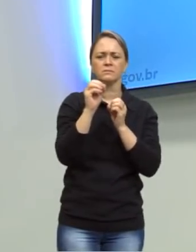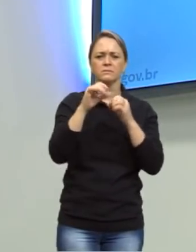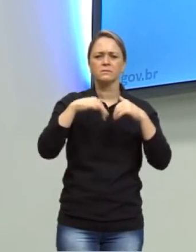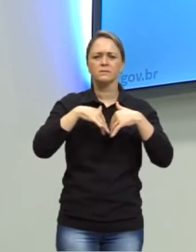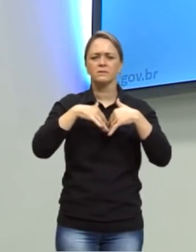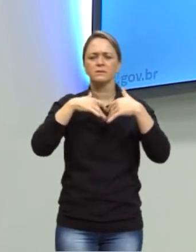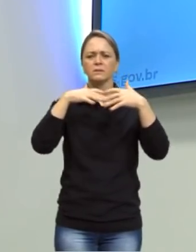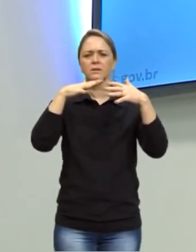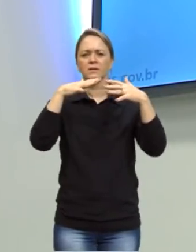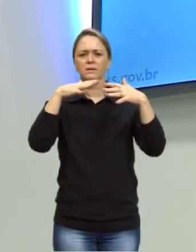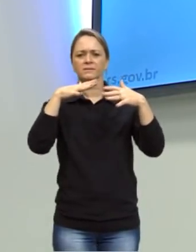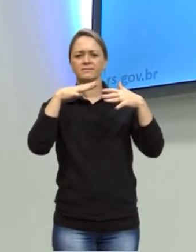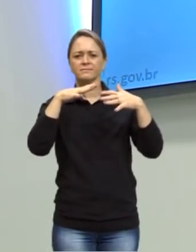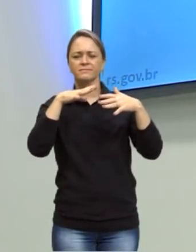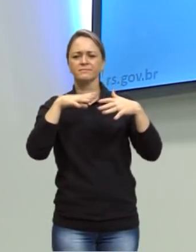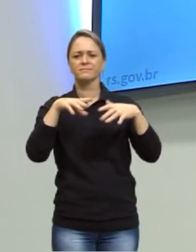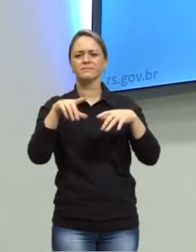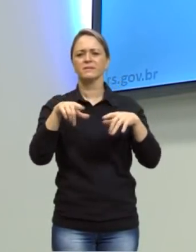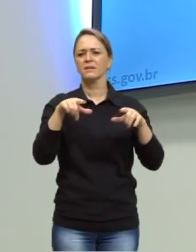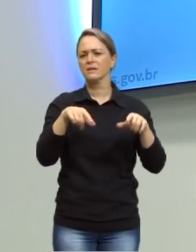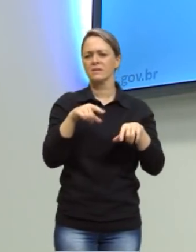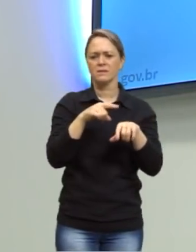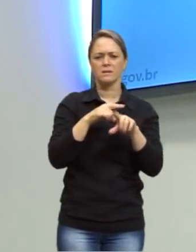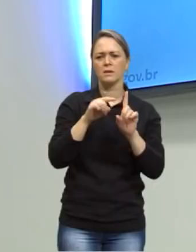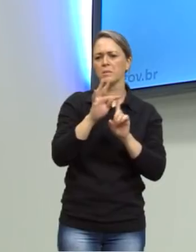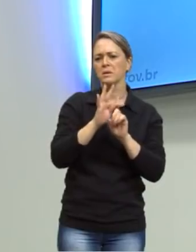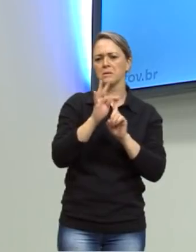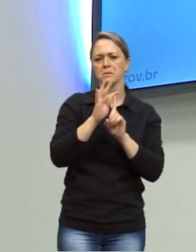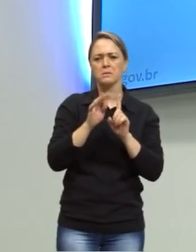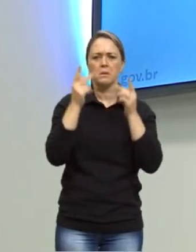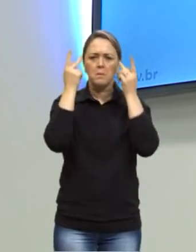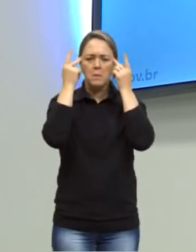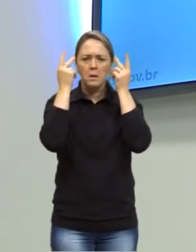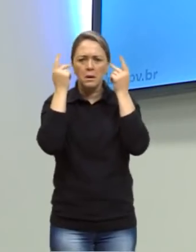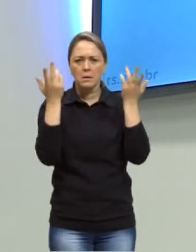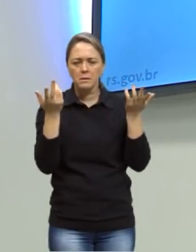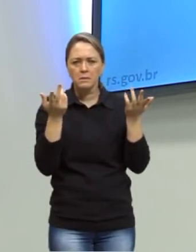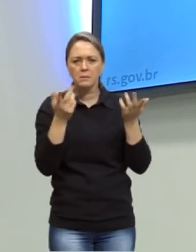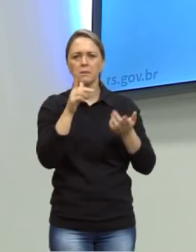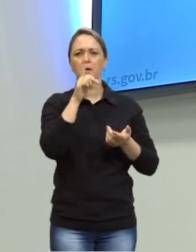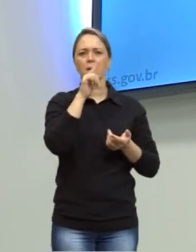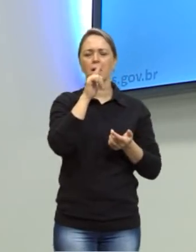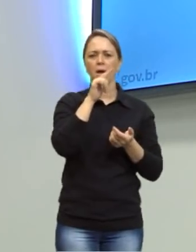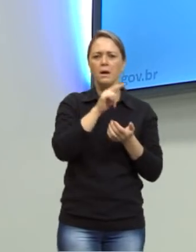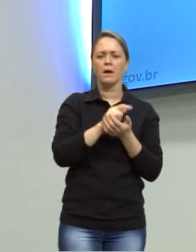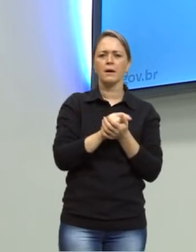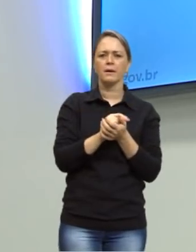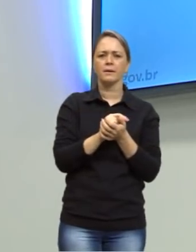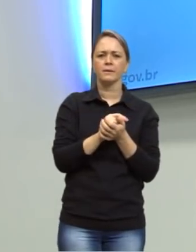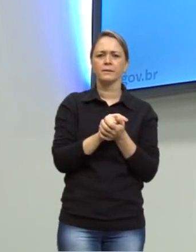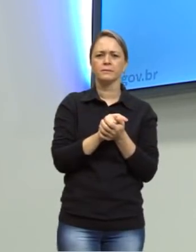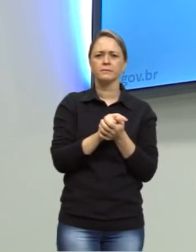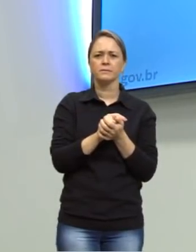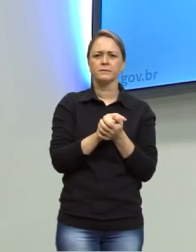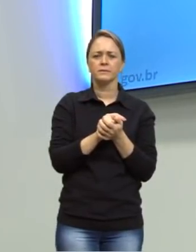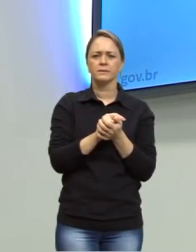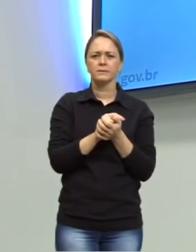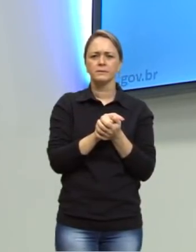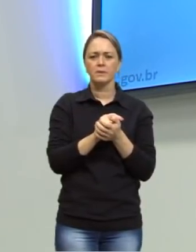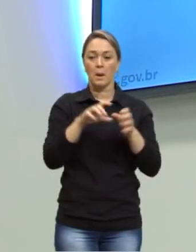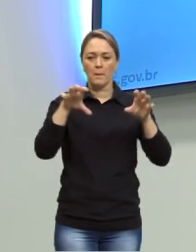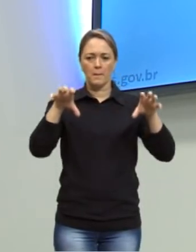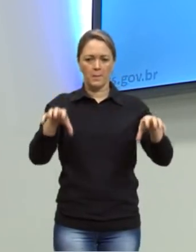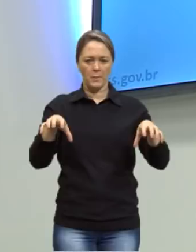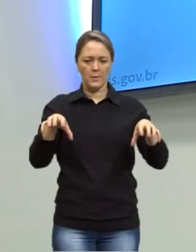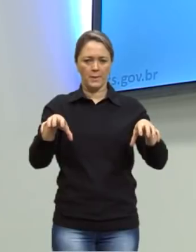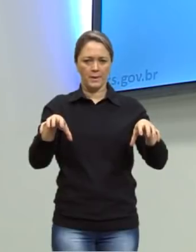são gases a temperatura ambiente o butano é um gás a temperatura ambiente a água pulsée uma molécula polar